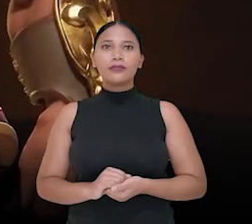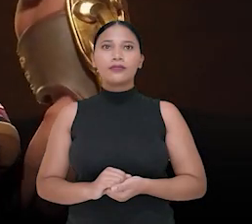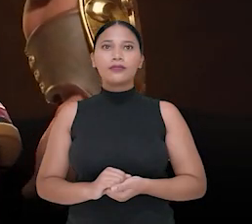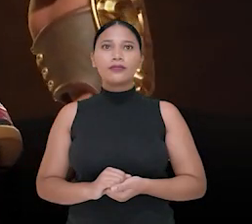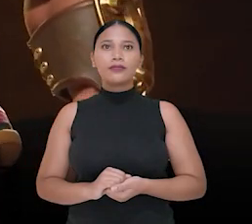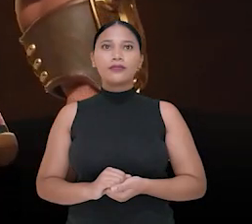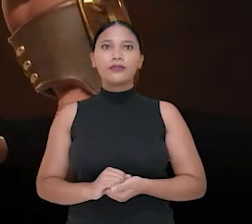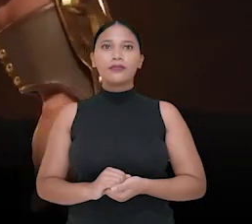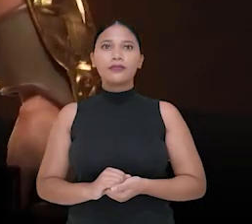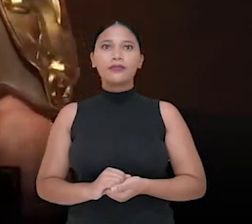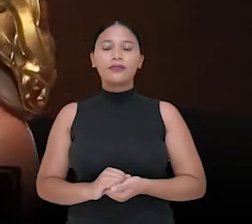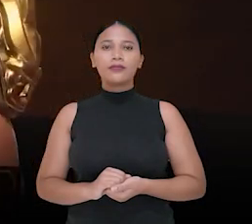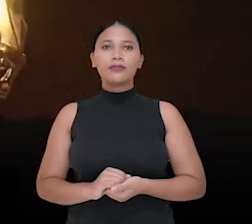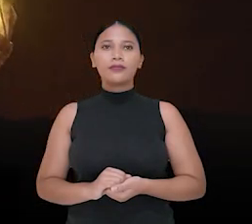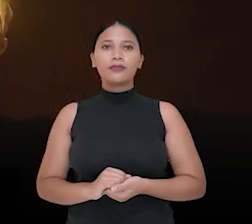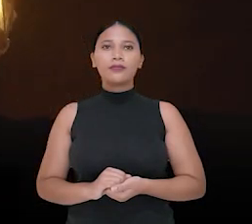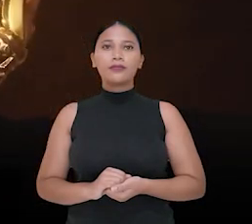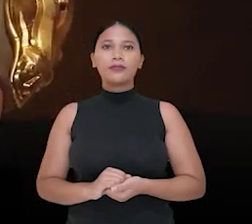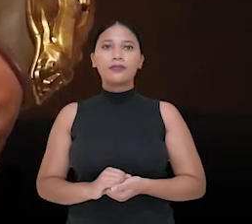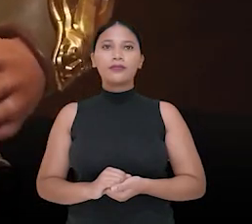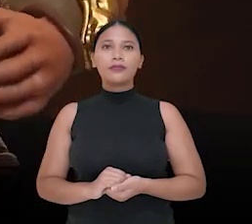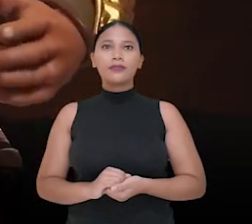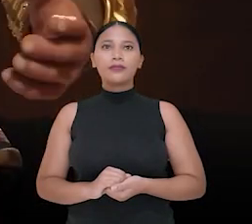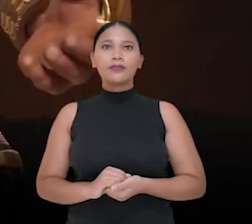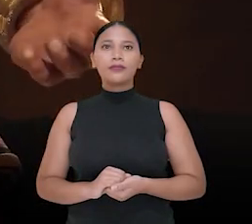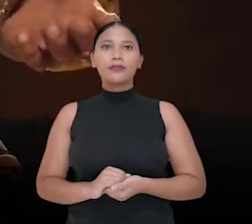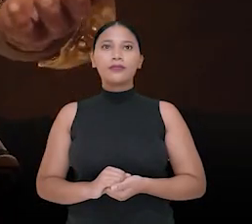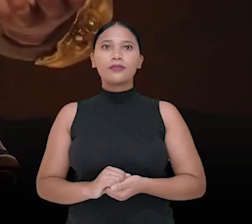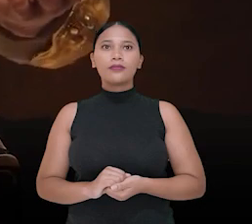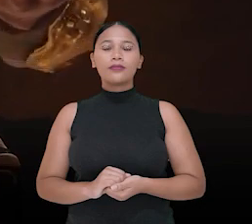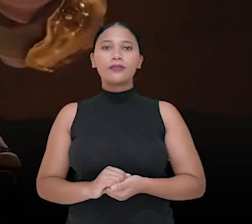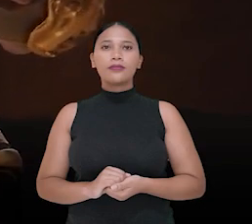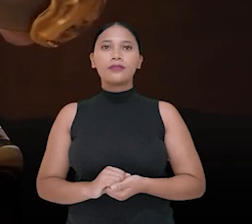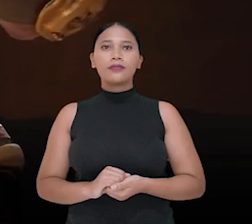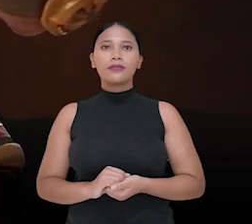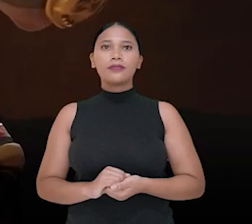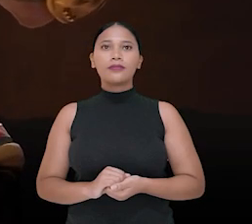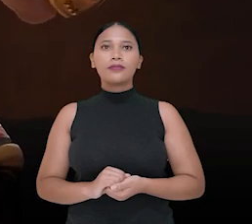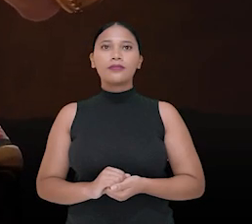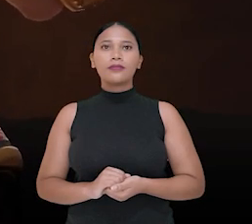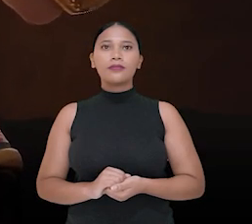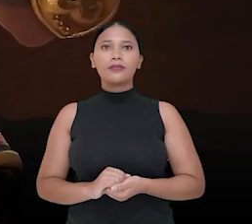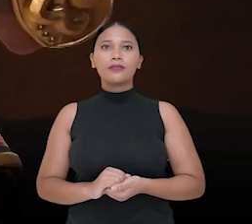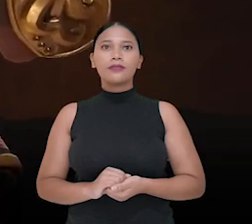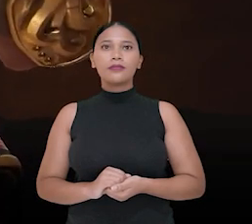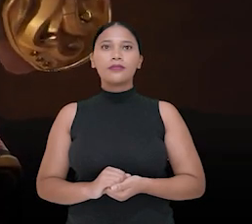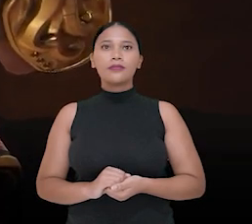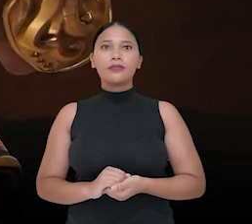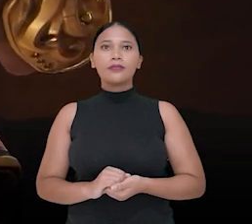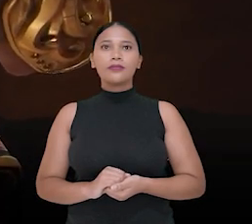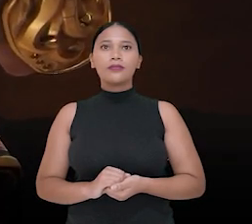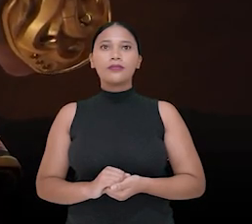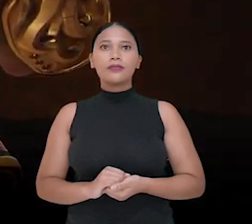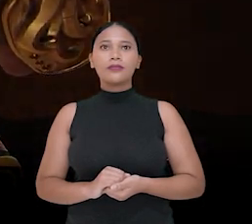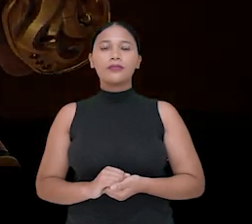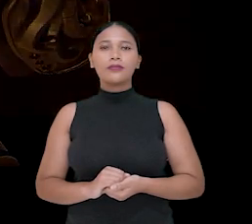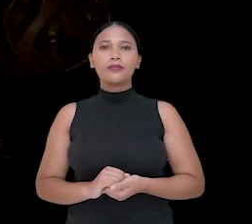Minum sartum annitum mi pusham. Hal. Minum